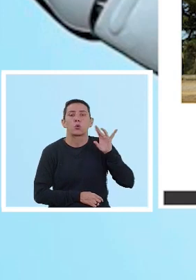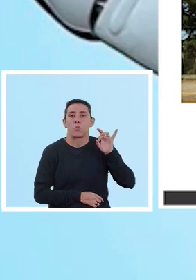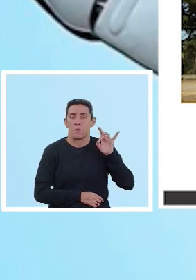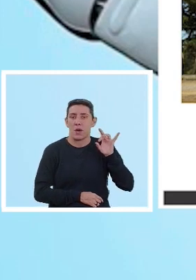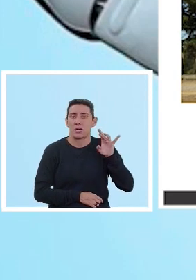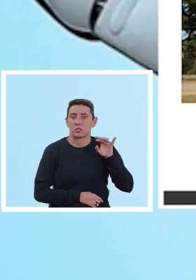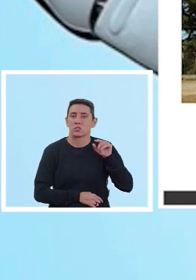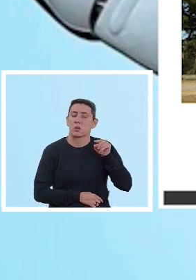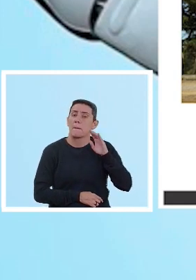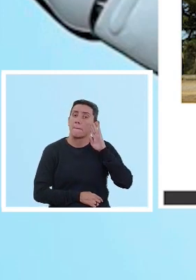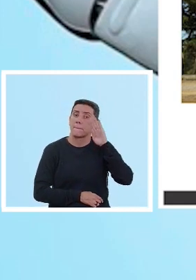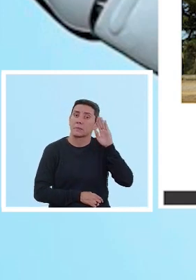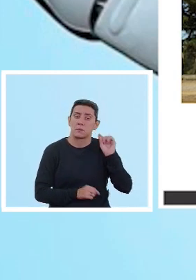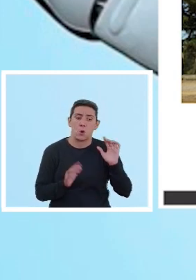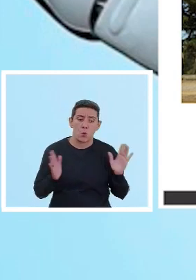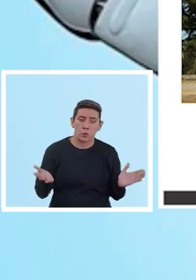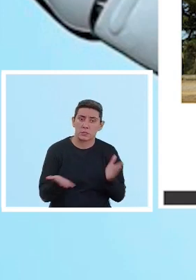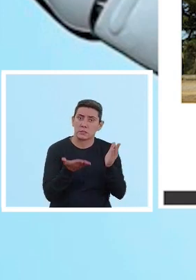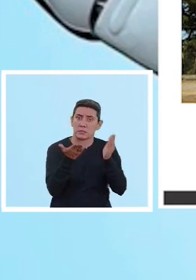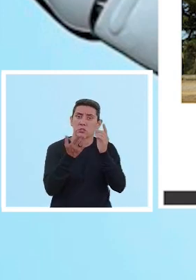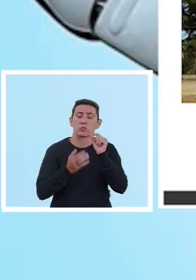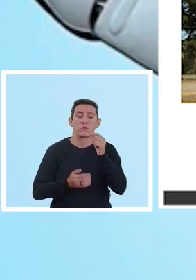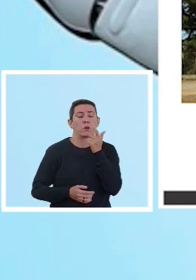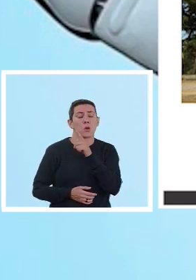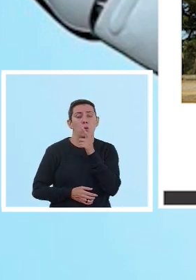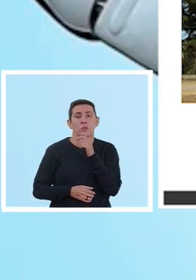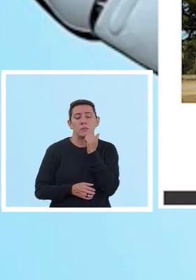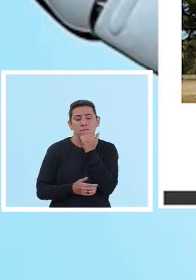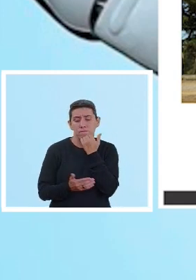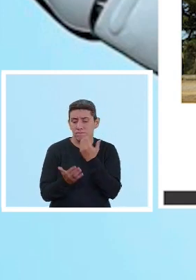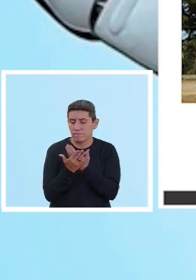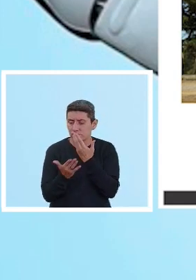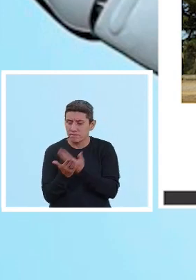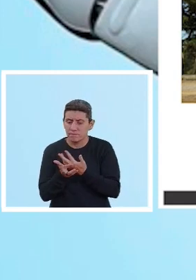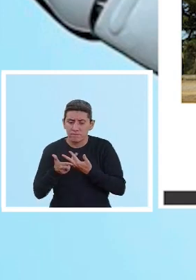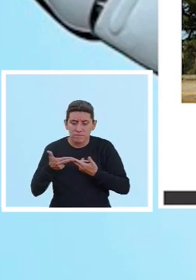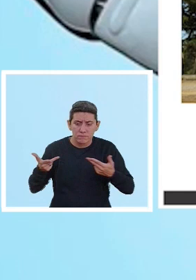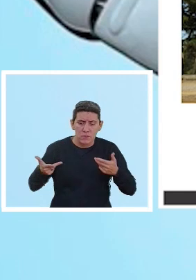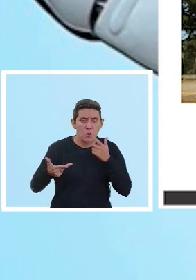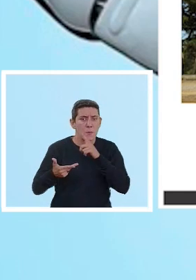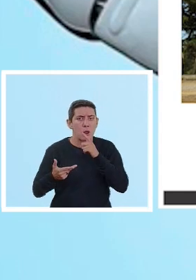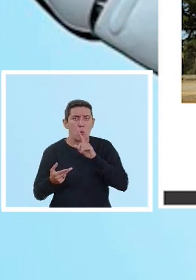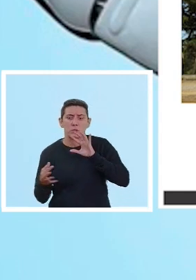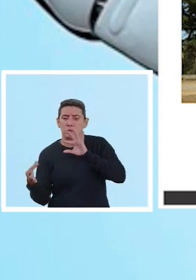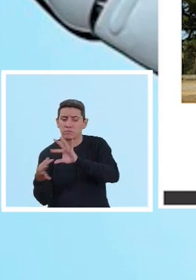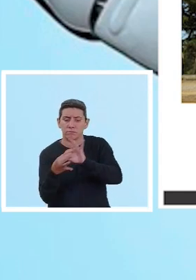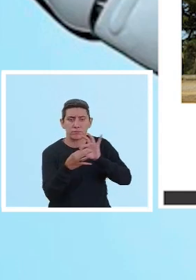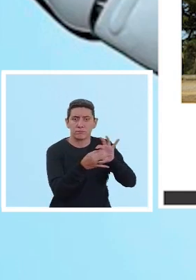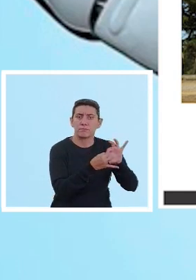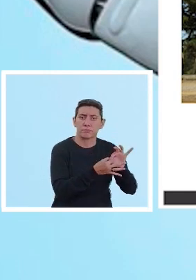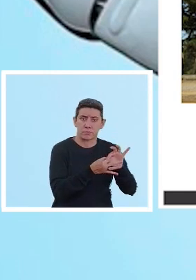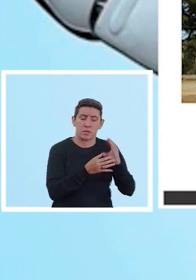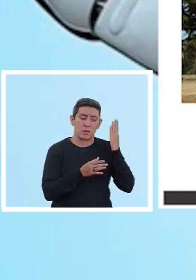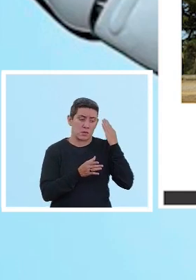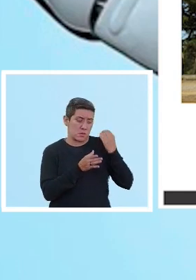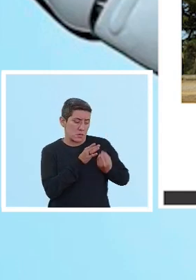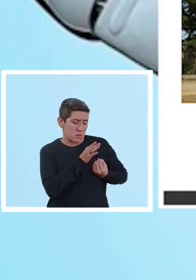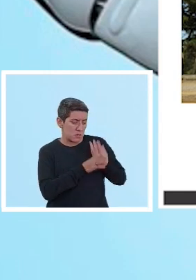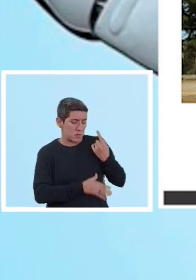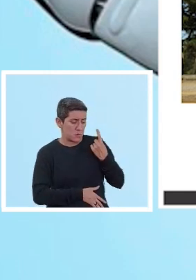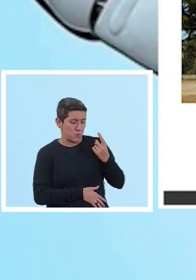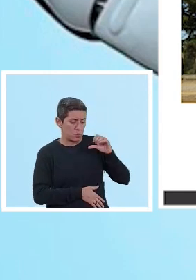de promover a ciência EA tecnologia de controle automático e suas aplicações em sentido amplo foi fundado em